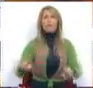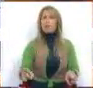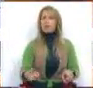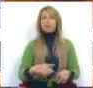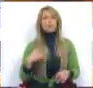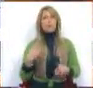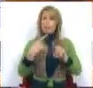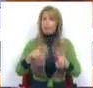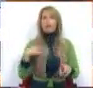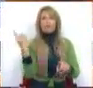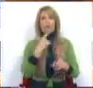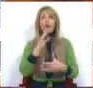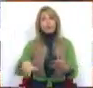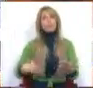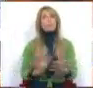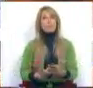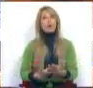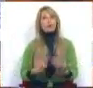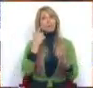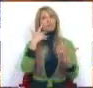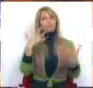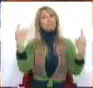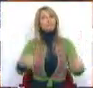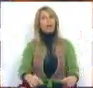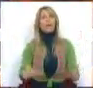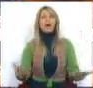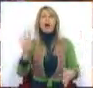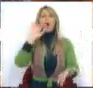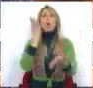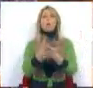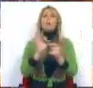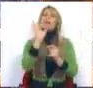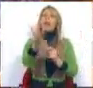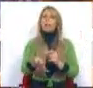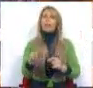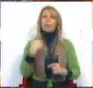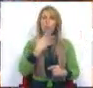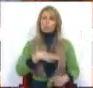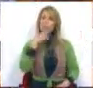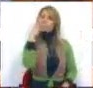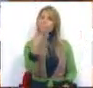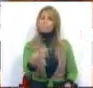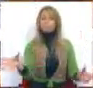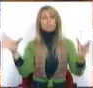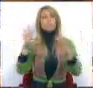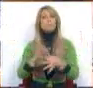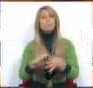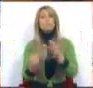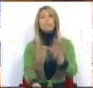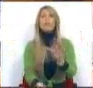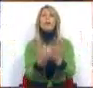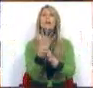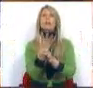nossa proposta. Há um último elemento que eu gostava aqui de deixar e tem a ver com a